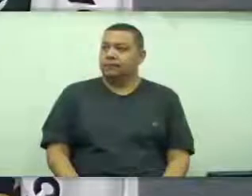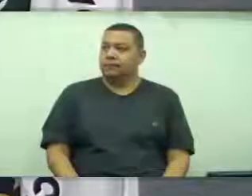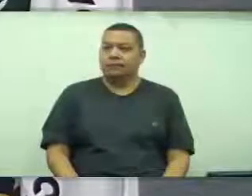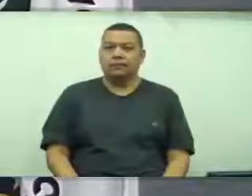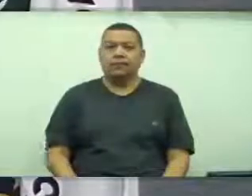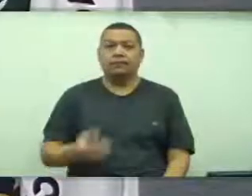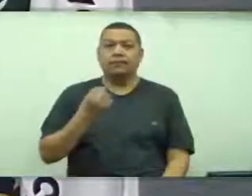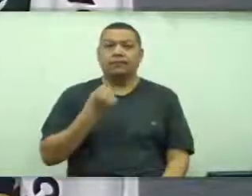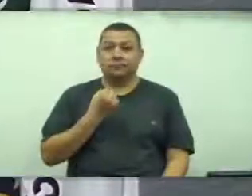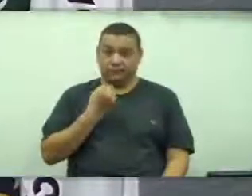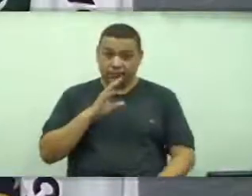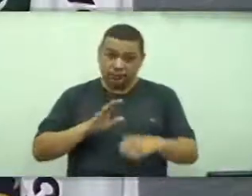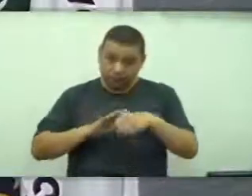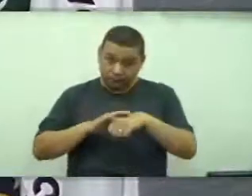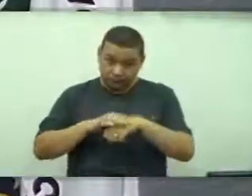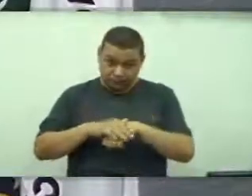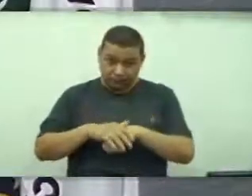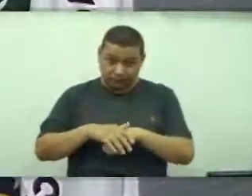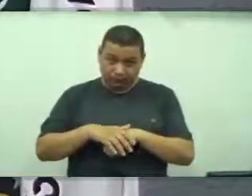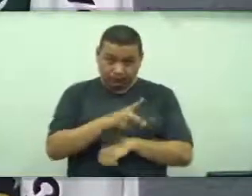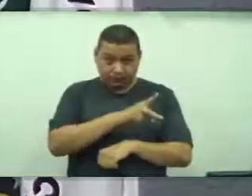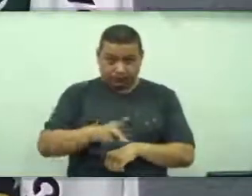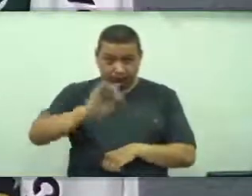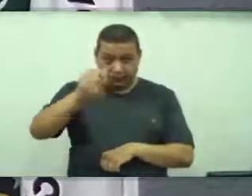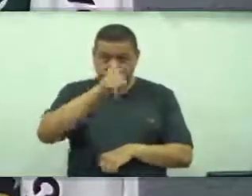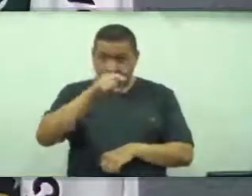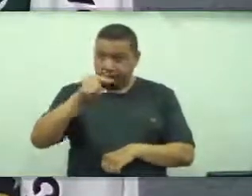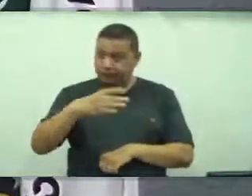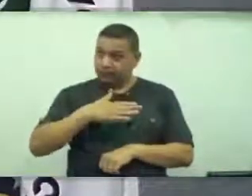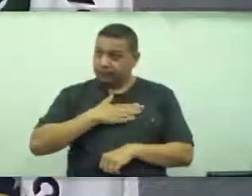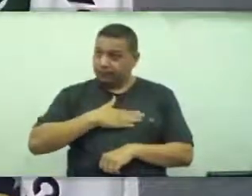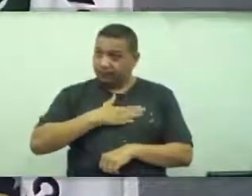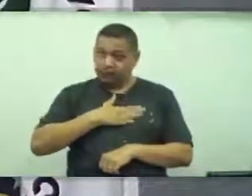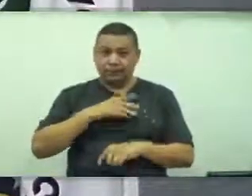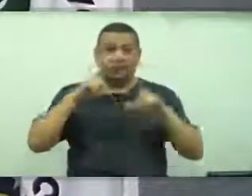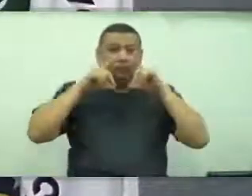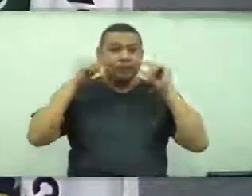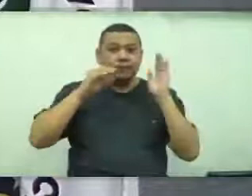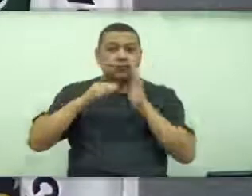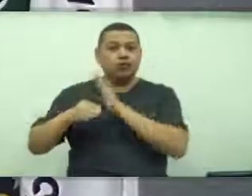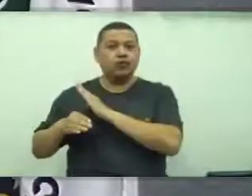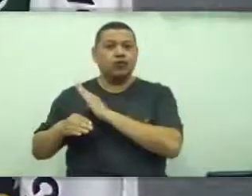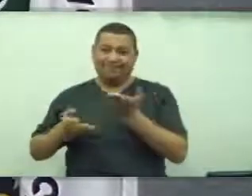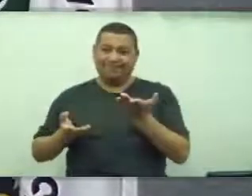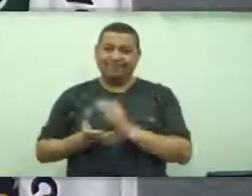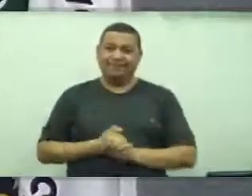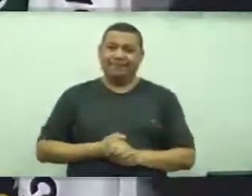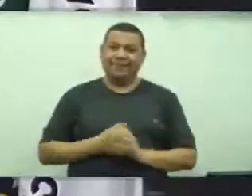Boa noite, senhor presidente. Gostaria aqui de pedir a licença para me retirar a máscara.